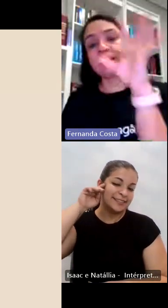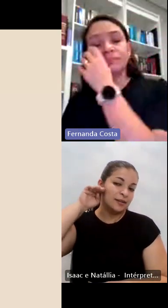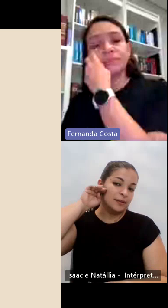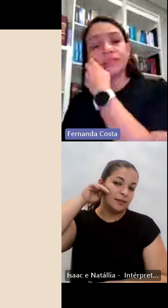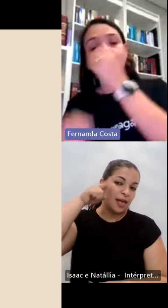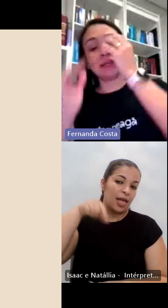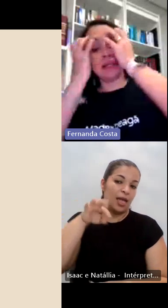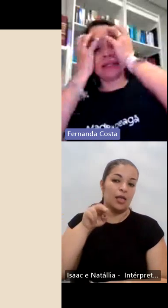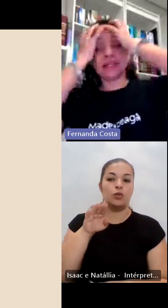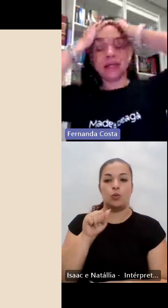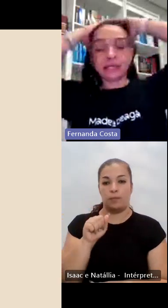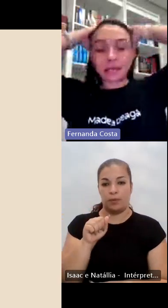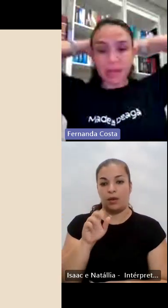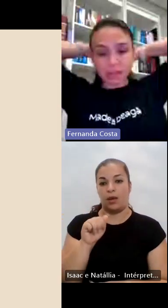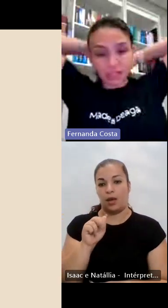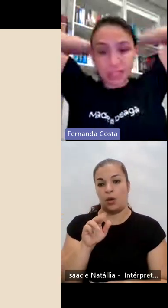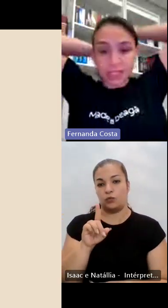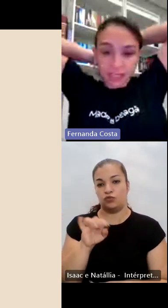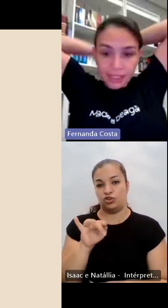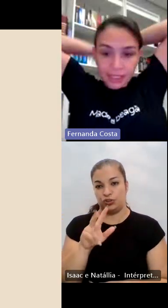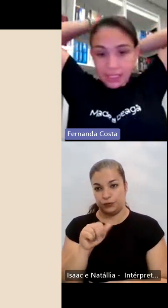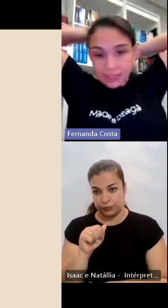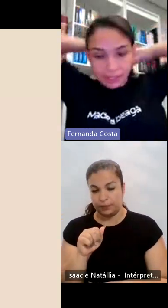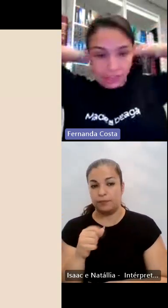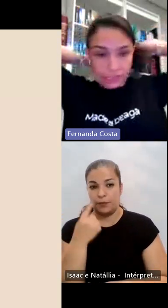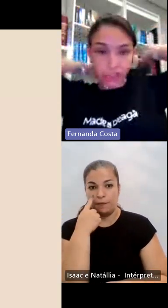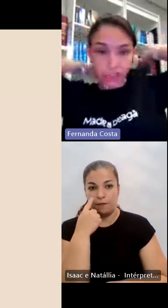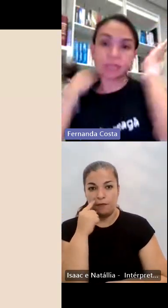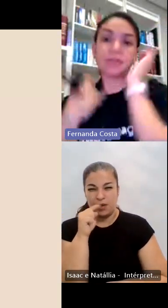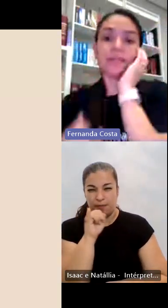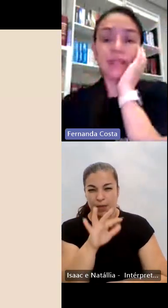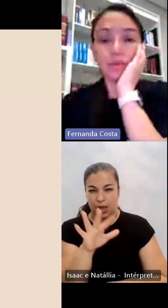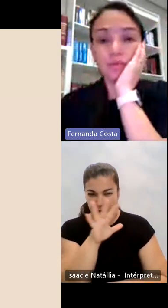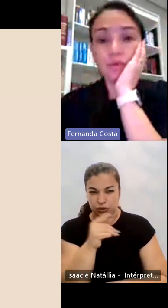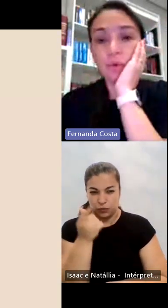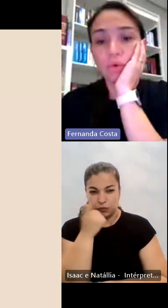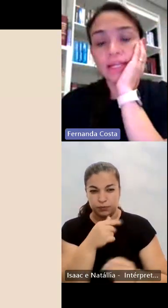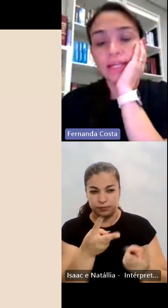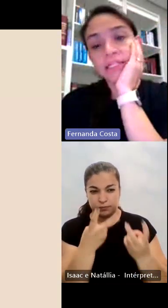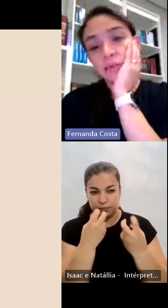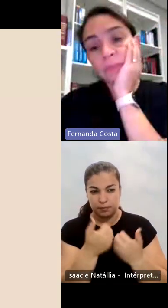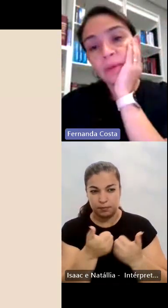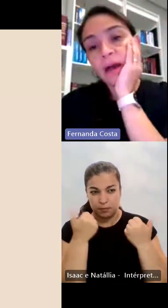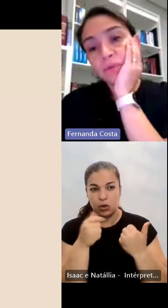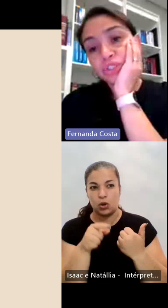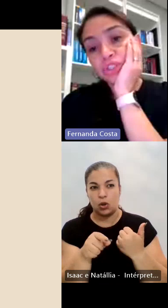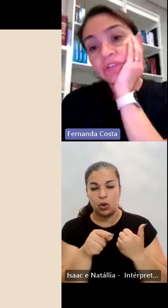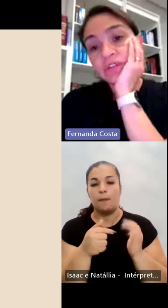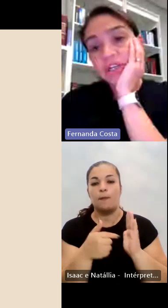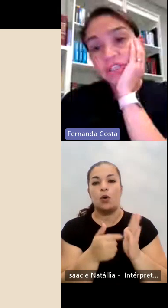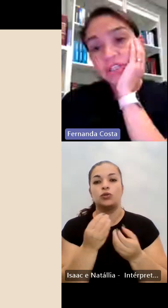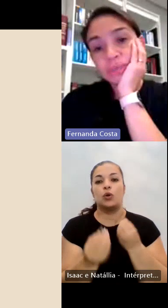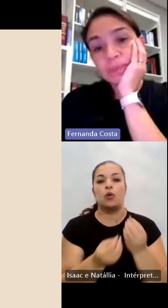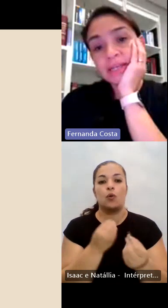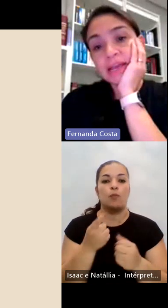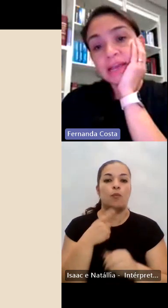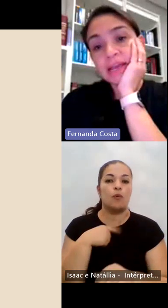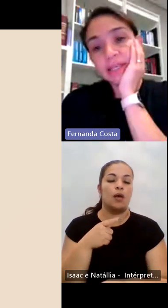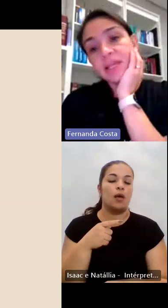gente pega essa imagem aqui, dá para a gente ter um foco, né, nessa tuba auditiva, a